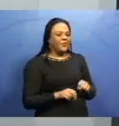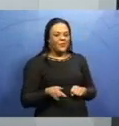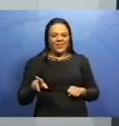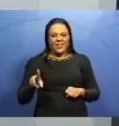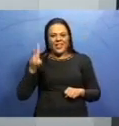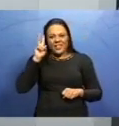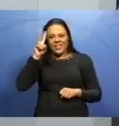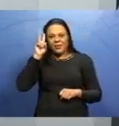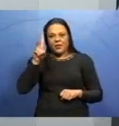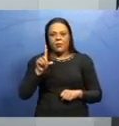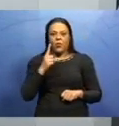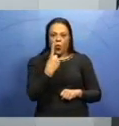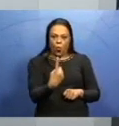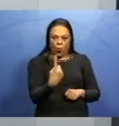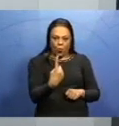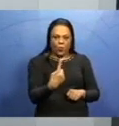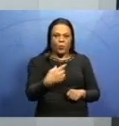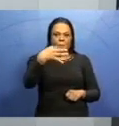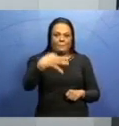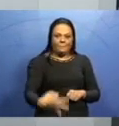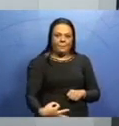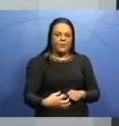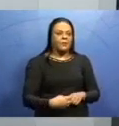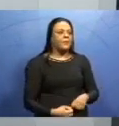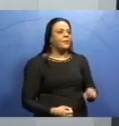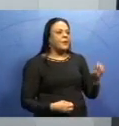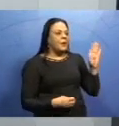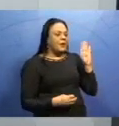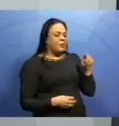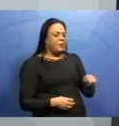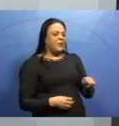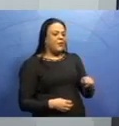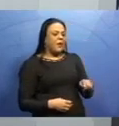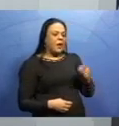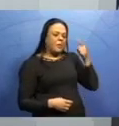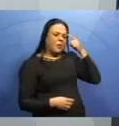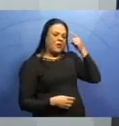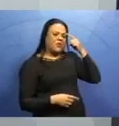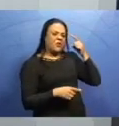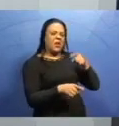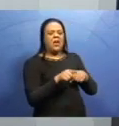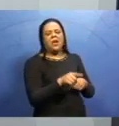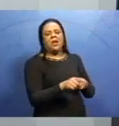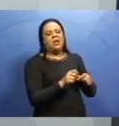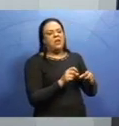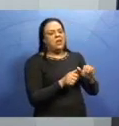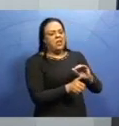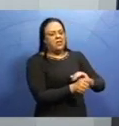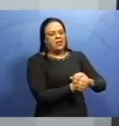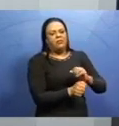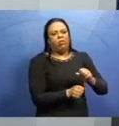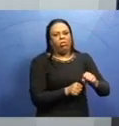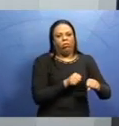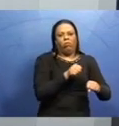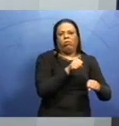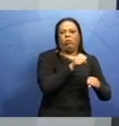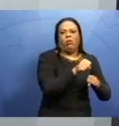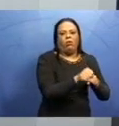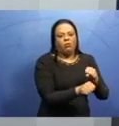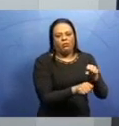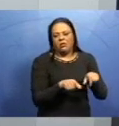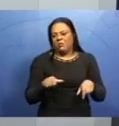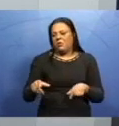Lembrando que só uma alternativa é a correta. B. Achou que jamais a tartaruga iria passá-la enquanto ela